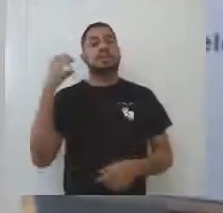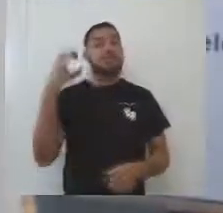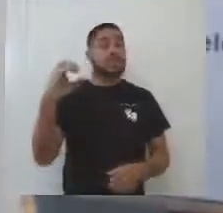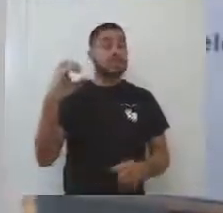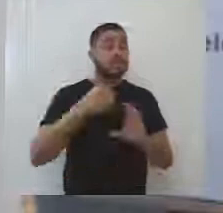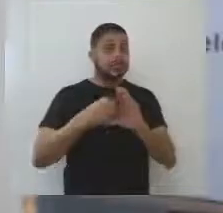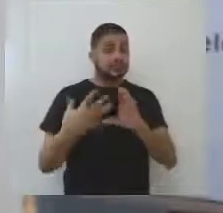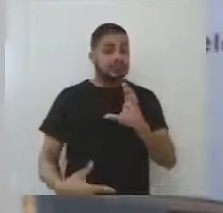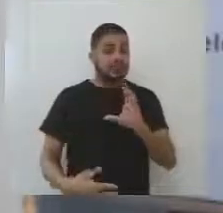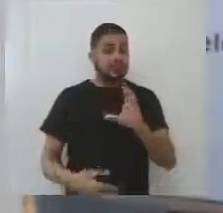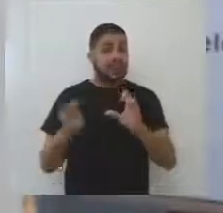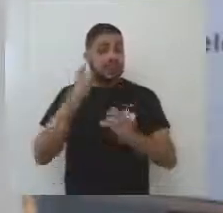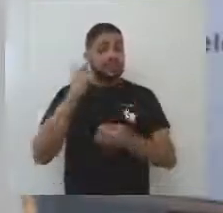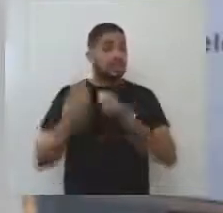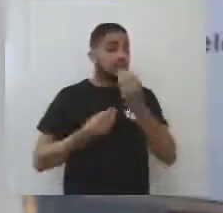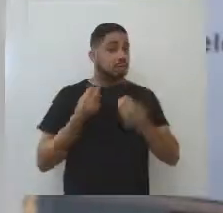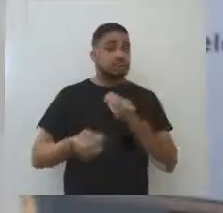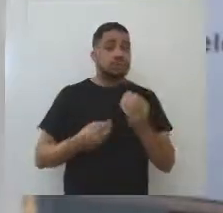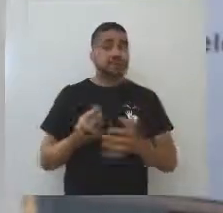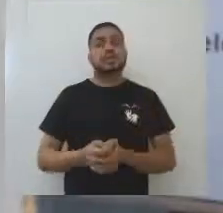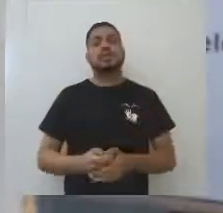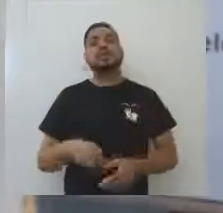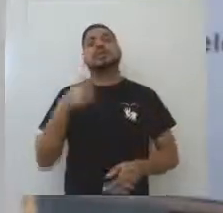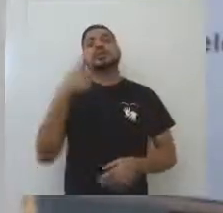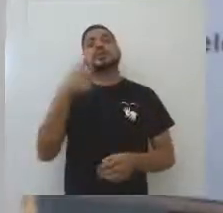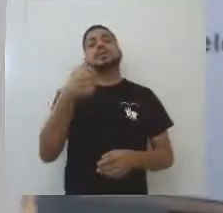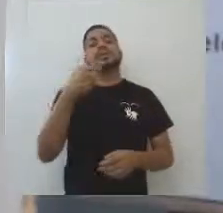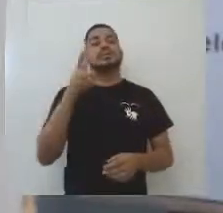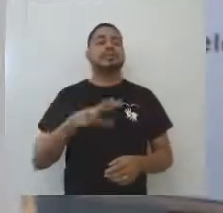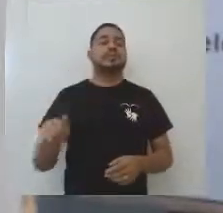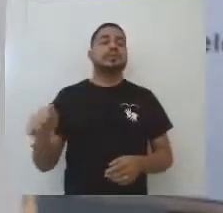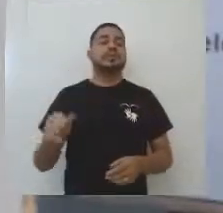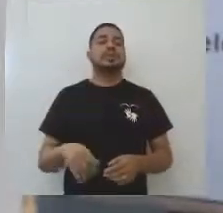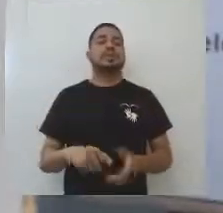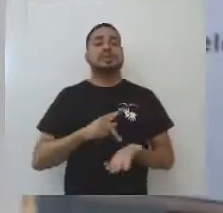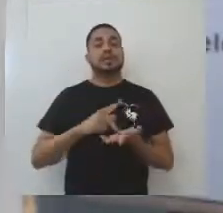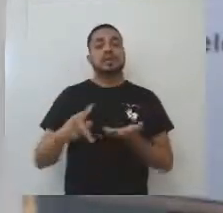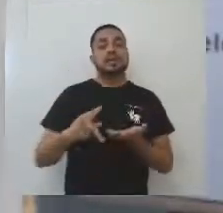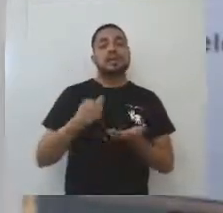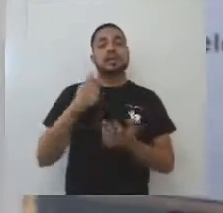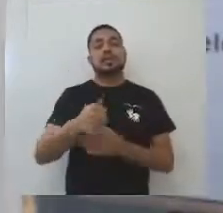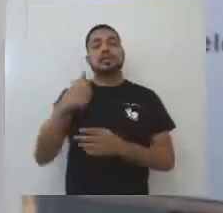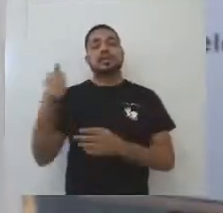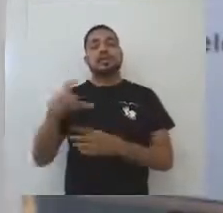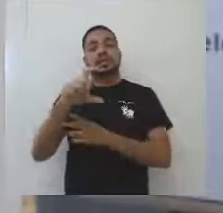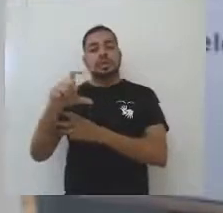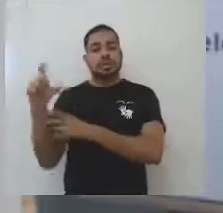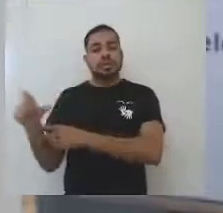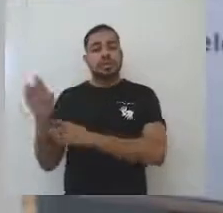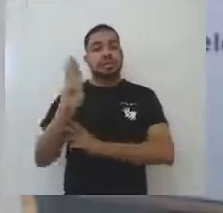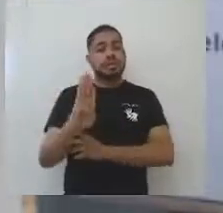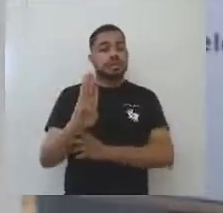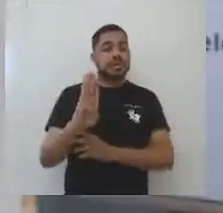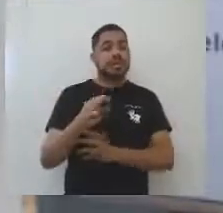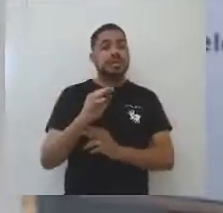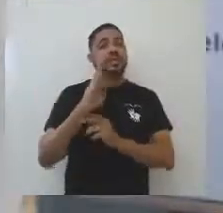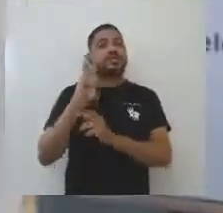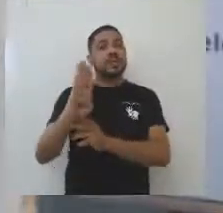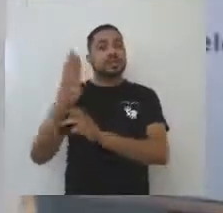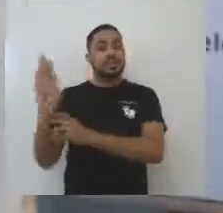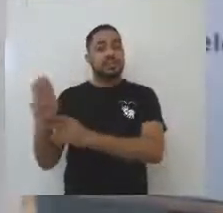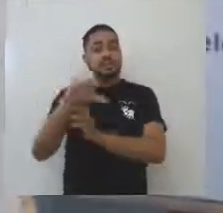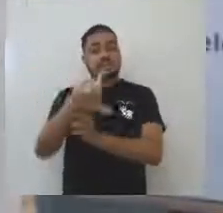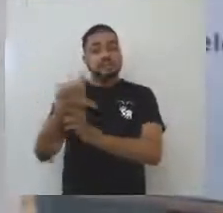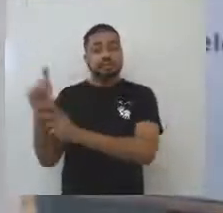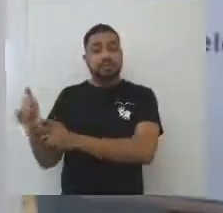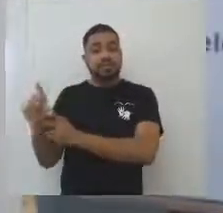Aí vê como é que vai ser, Matheus. Presta atenção. A vai ser pura azão, azão. A B vai ser pura bezão, bezão.